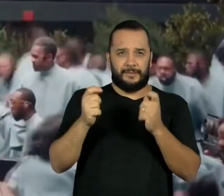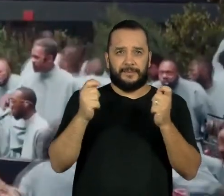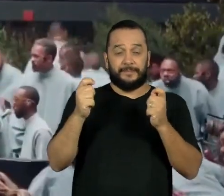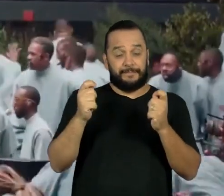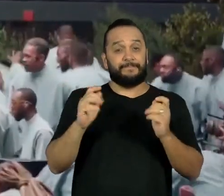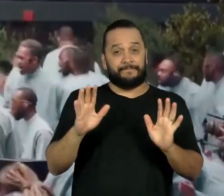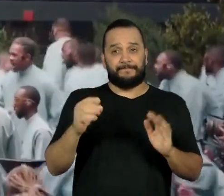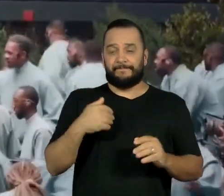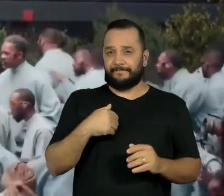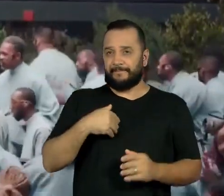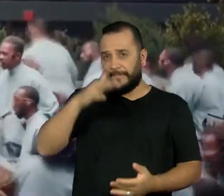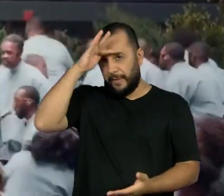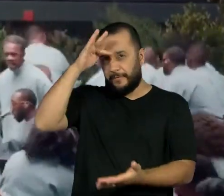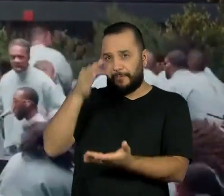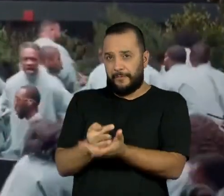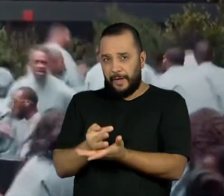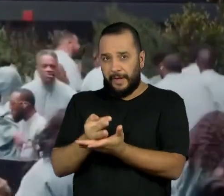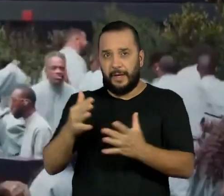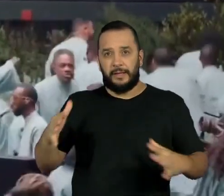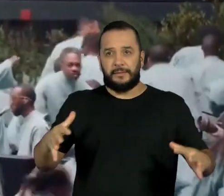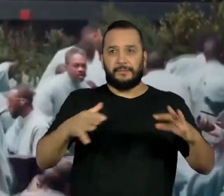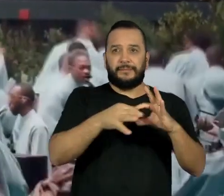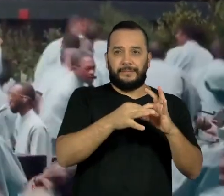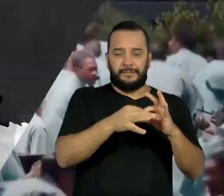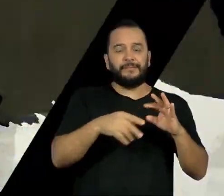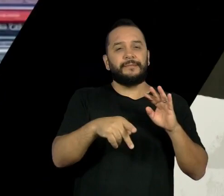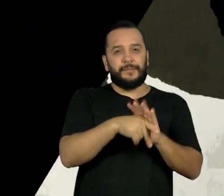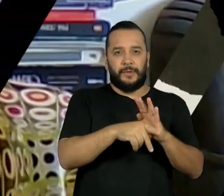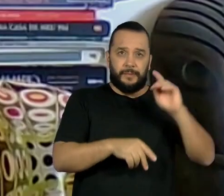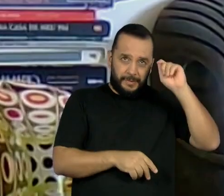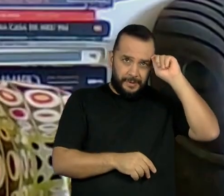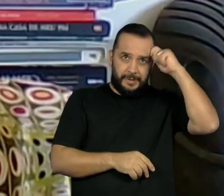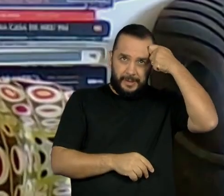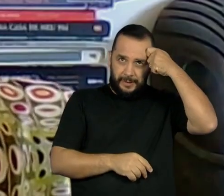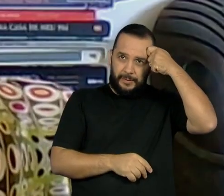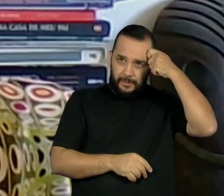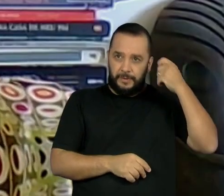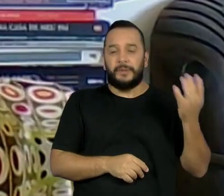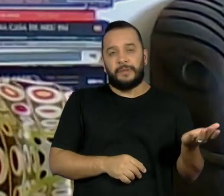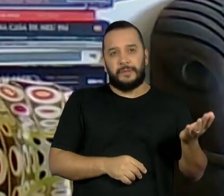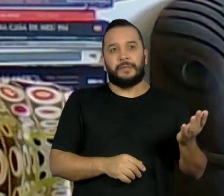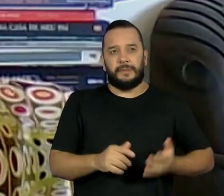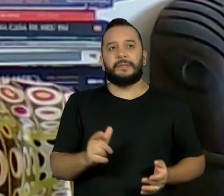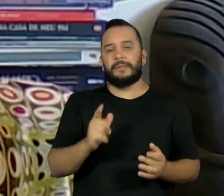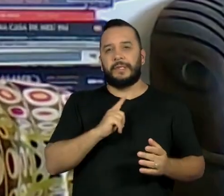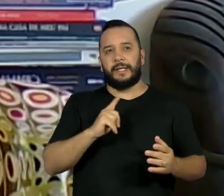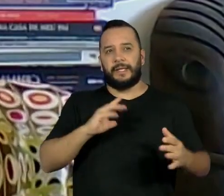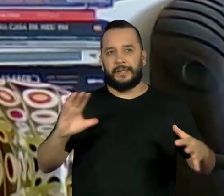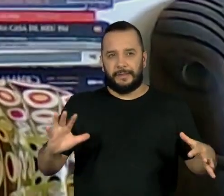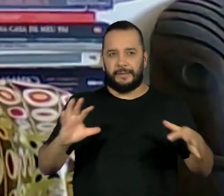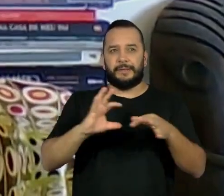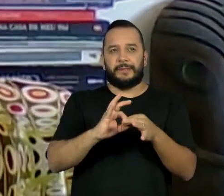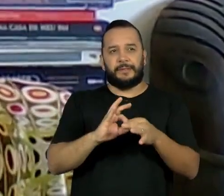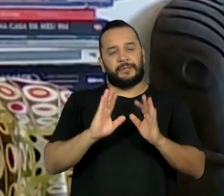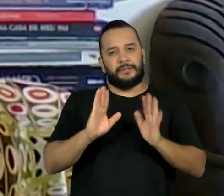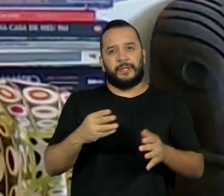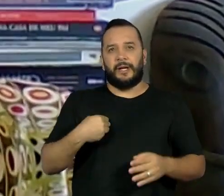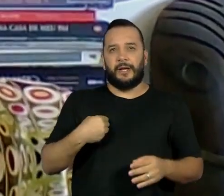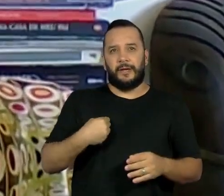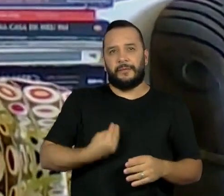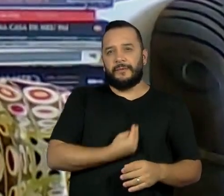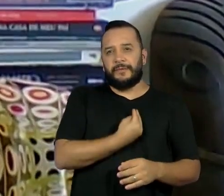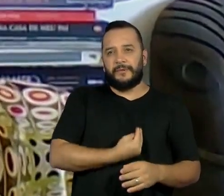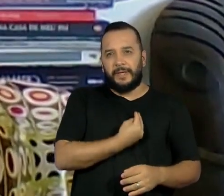A fé e a negritude estão ligadas ou interligadas a partir da vivência, a